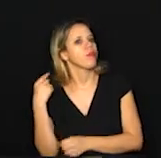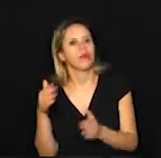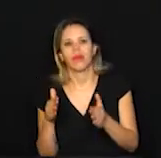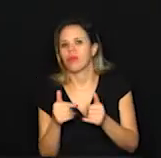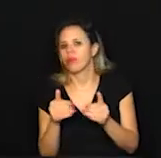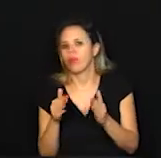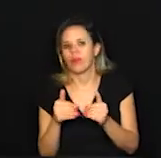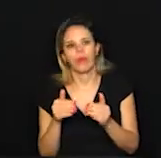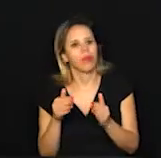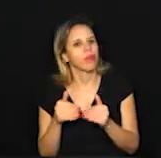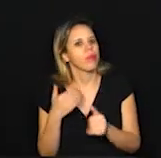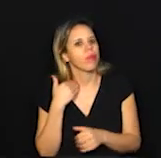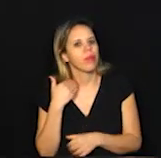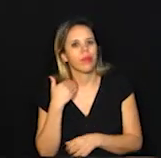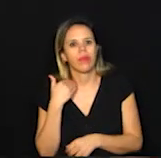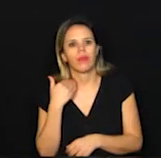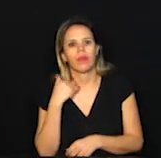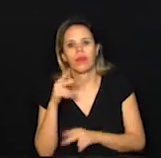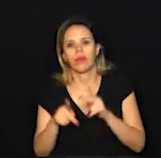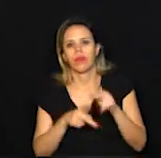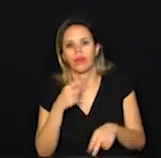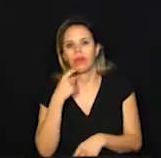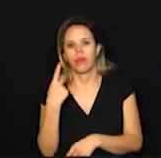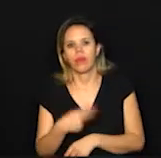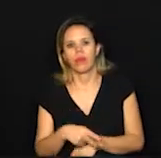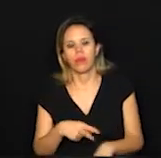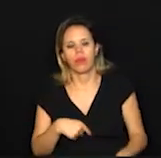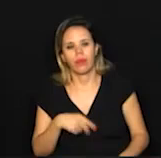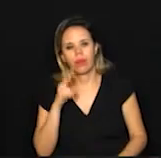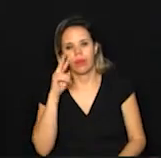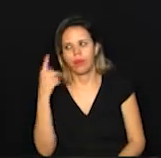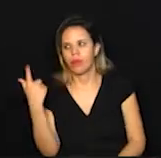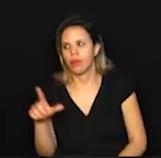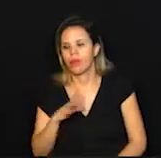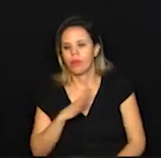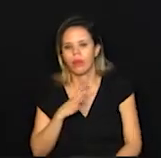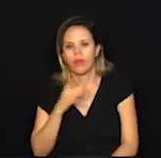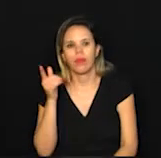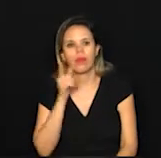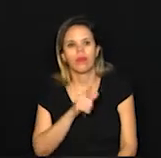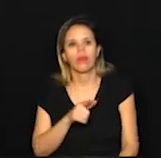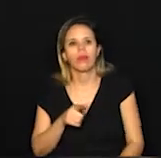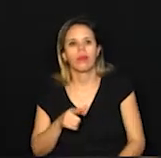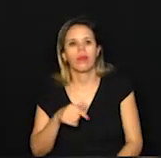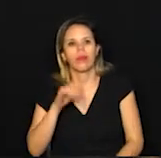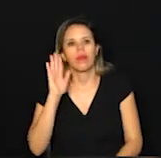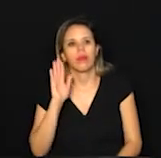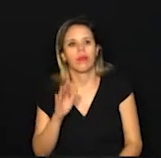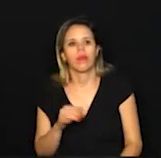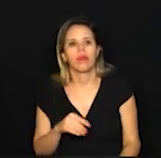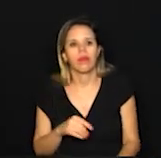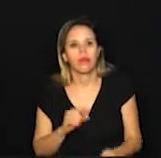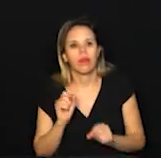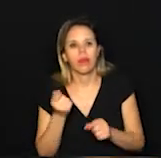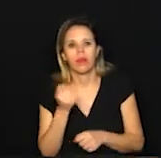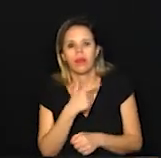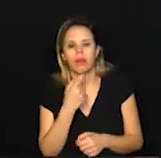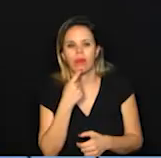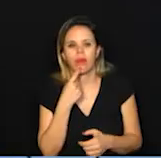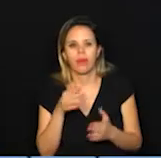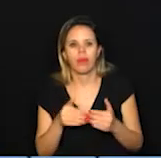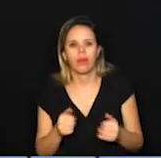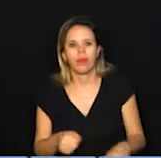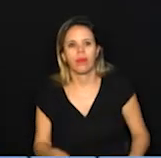nada no Banco do Povo aqui em Campinas. Enquanto que você vê em outras cidades, conseguiram emprestar muito mais do que Campinas